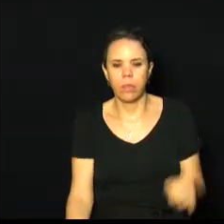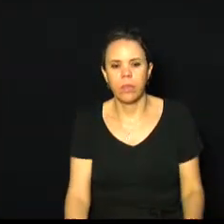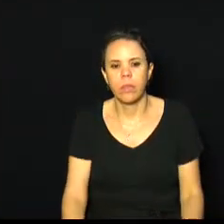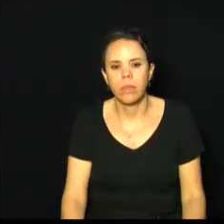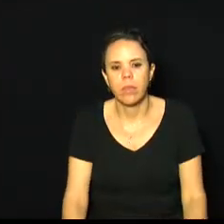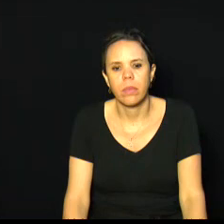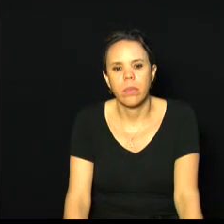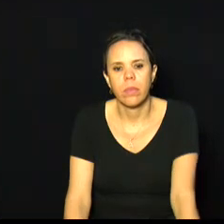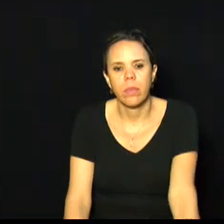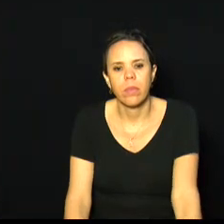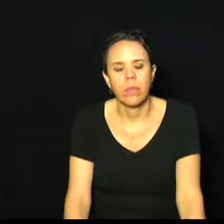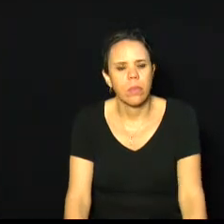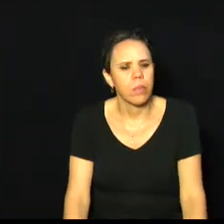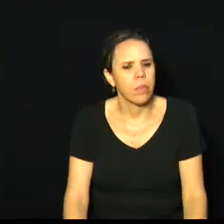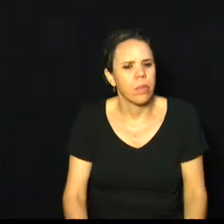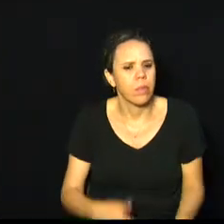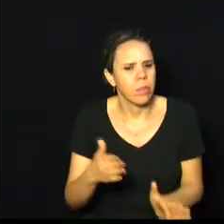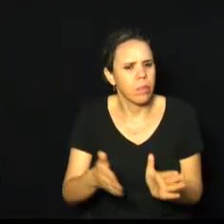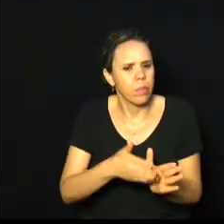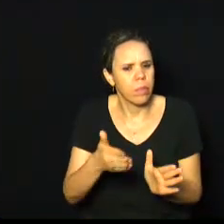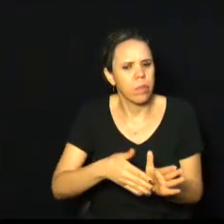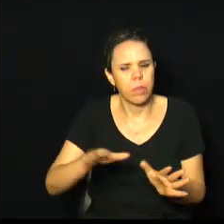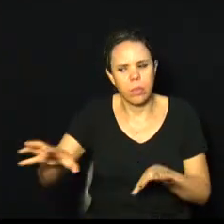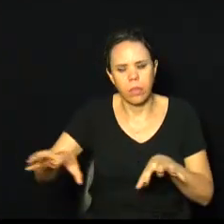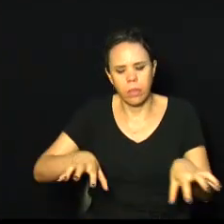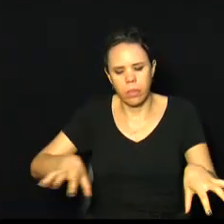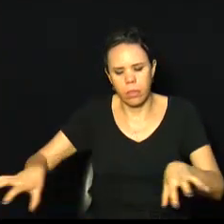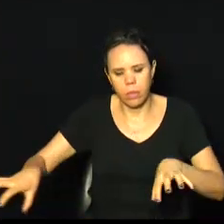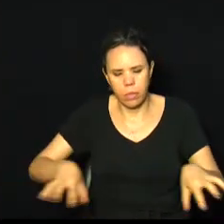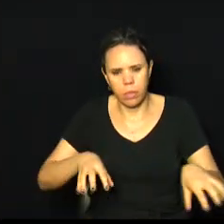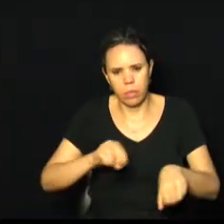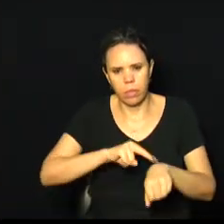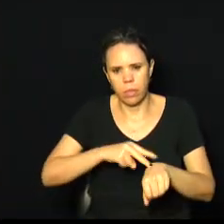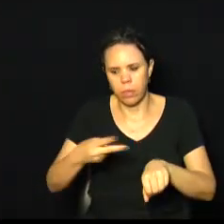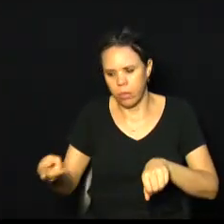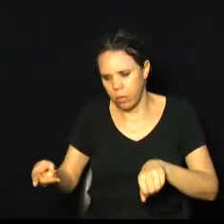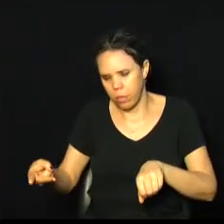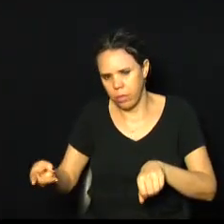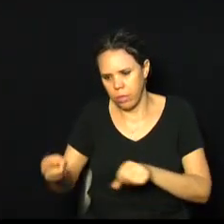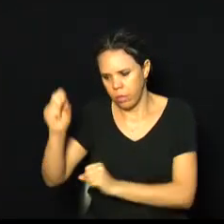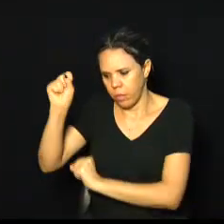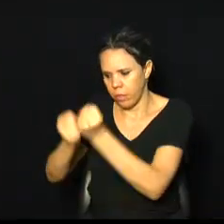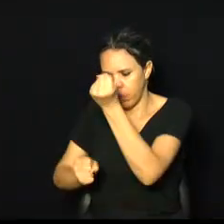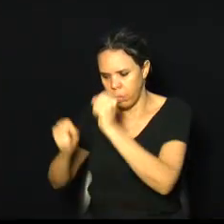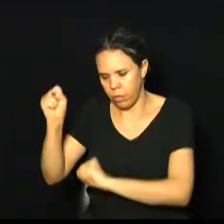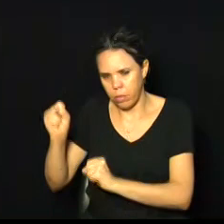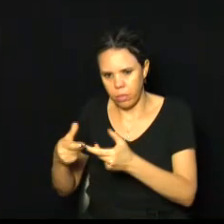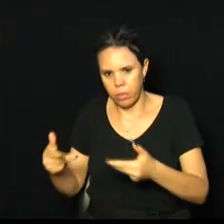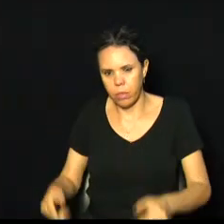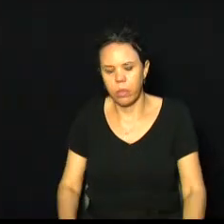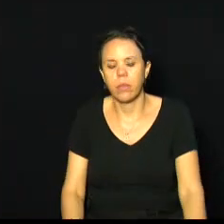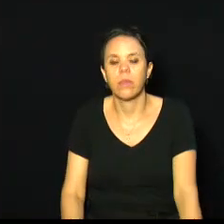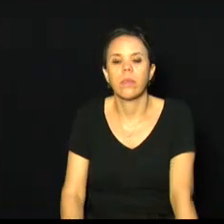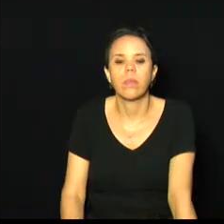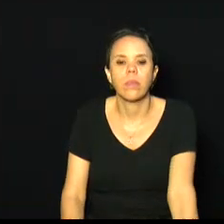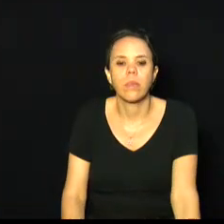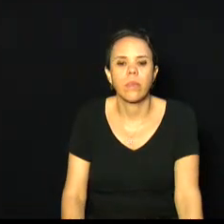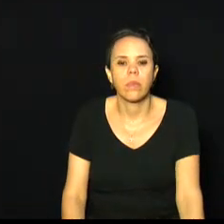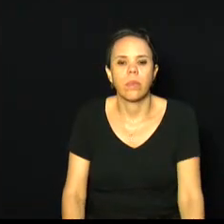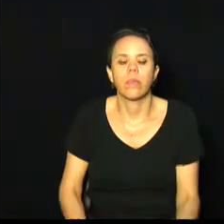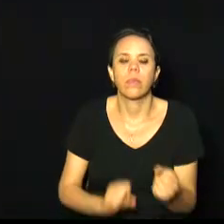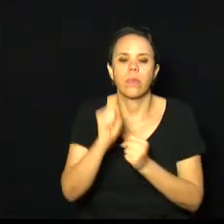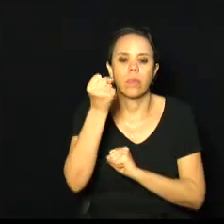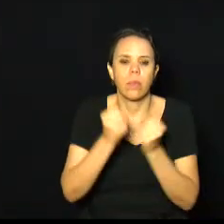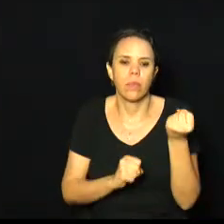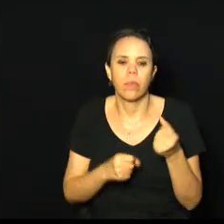deslocamento dos eixos produtivos, isto é, transferências de plantas industriais e serviços atuais, isto é, as indústrias